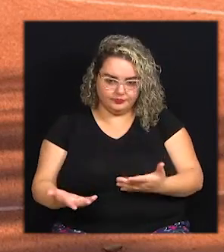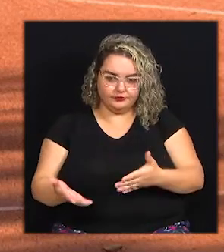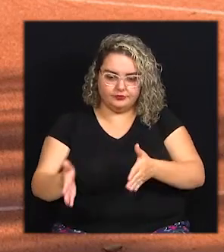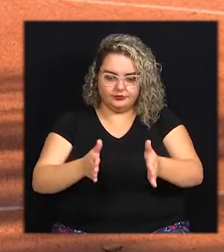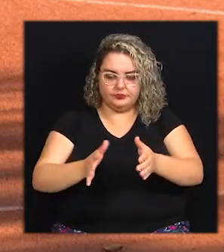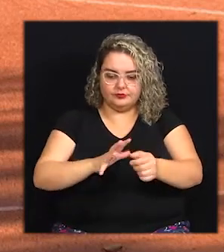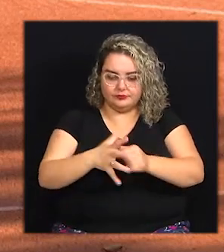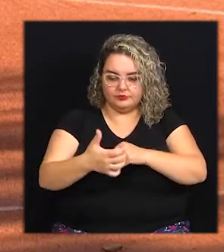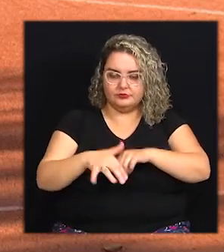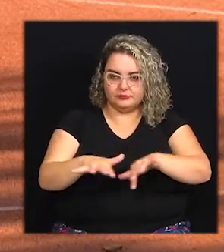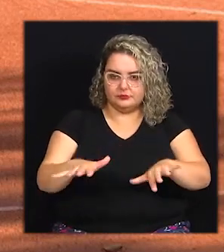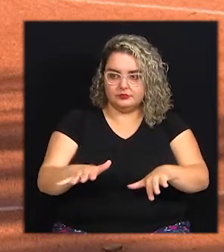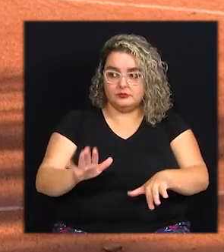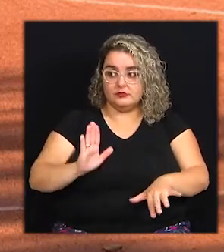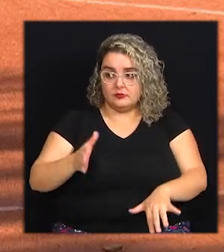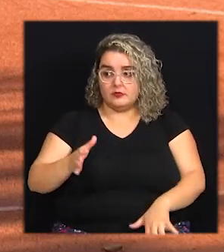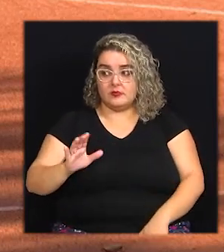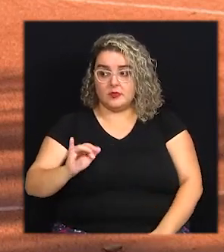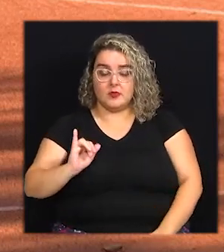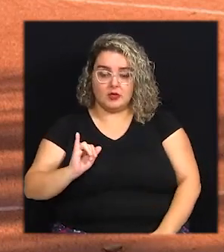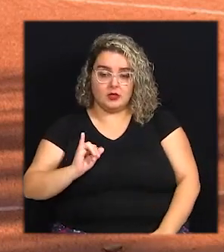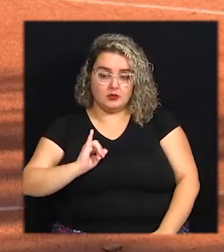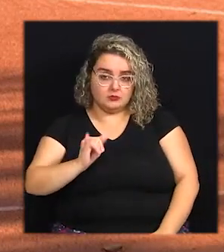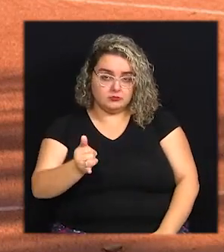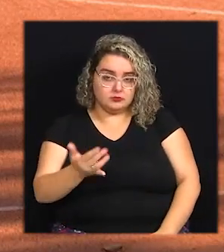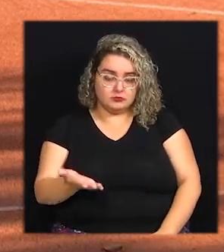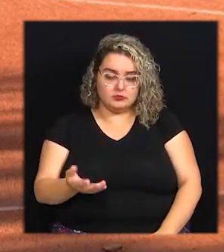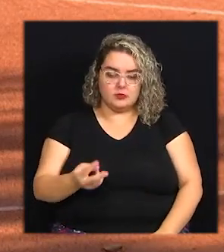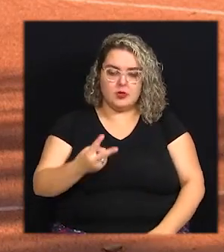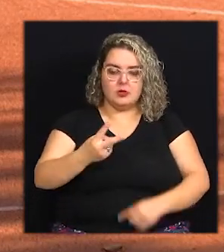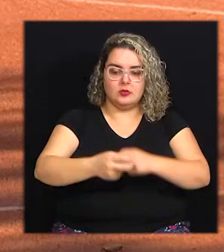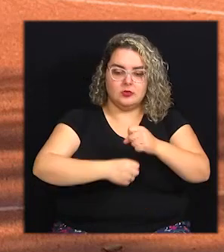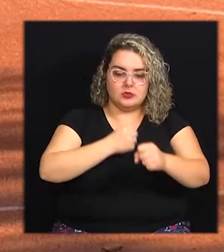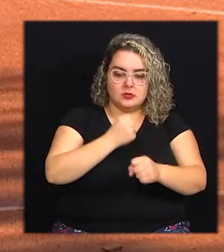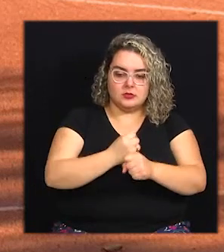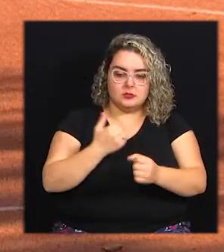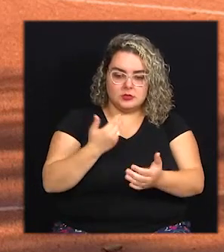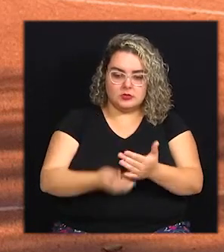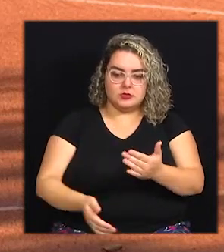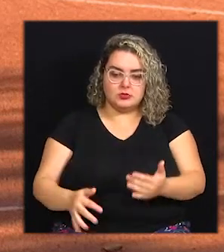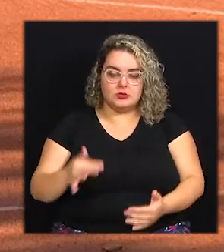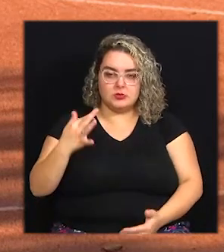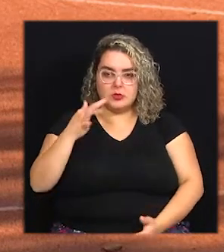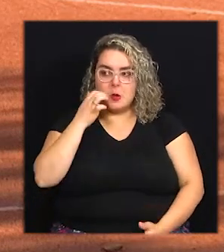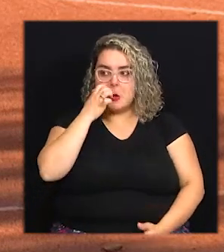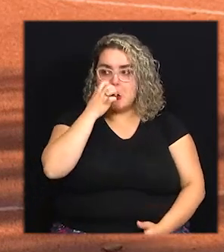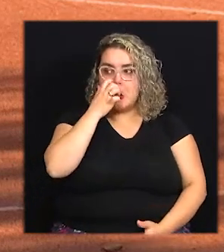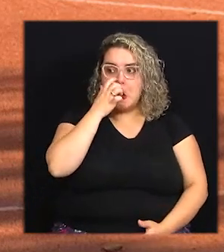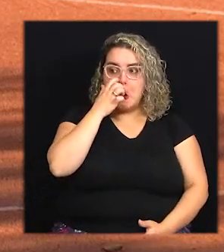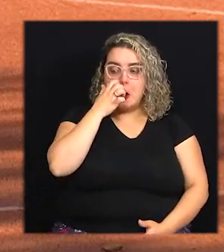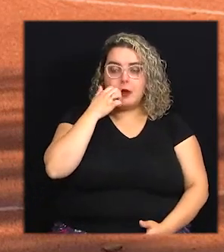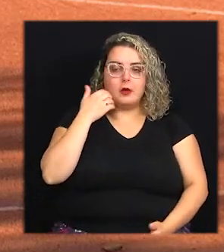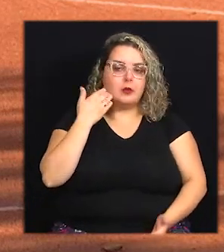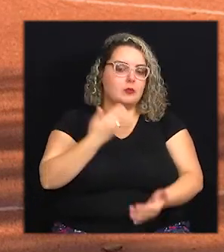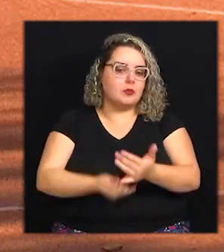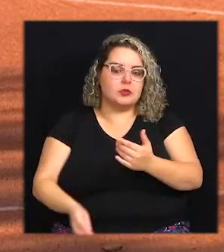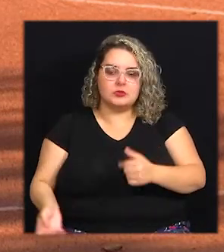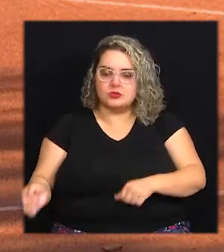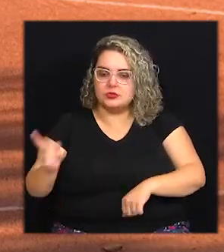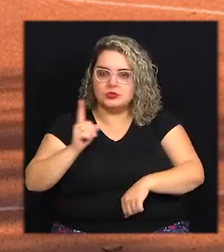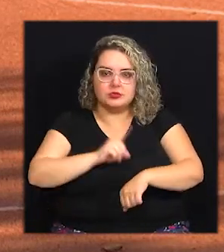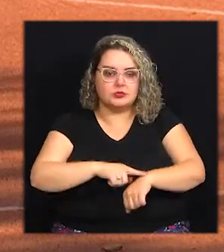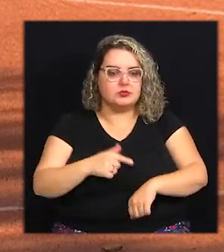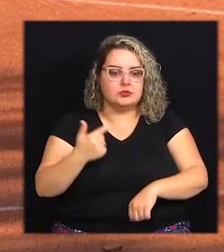a parte da pandemia. Porque eu já tinha, como eu disse, já tinha perdido os 2 anos de lesão. Eu perdi mais um